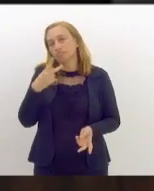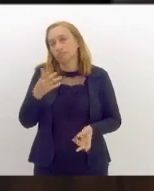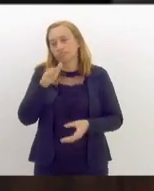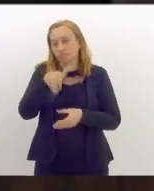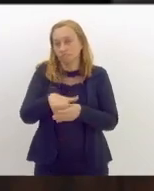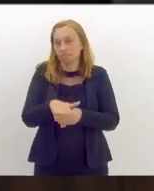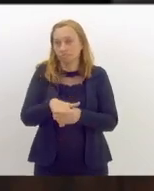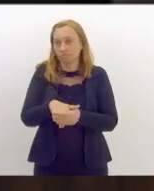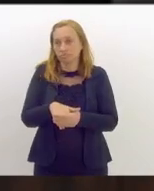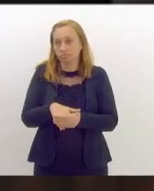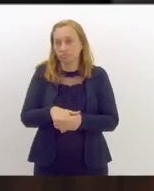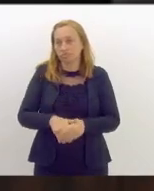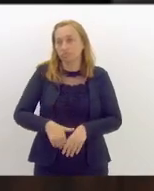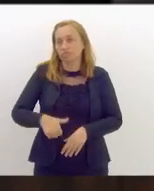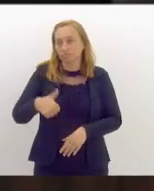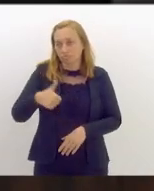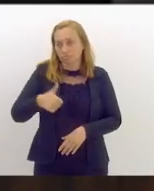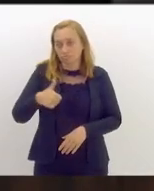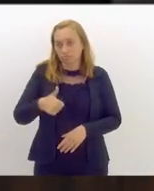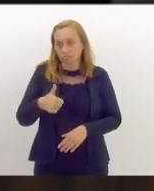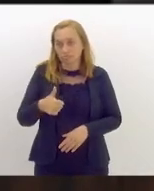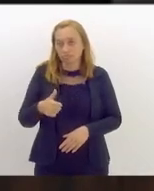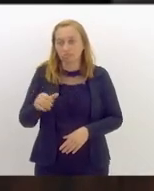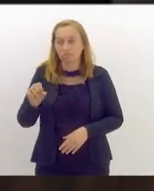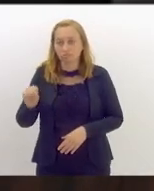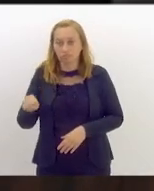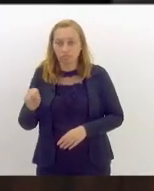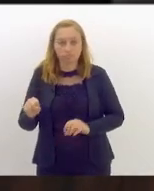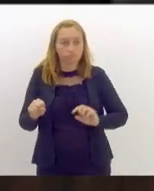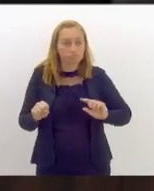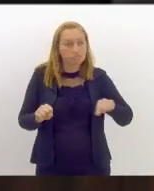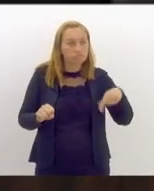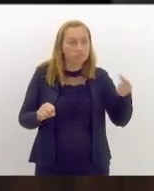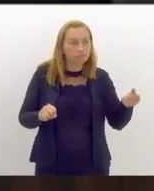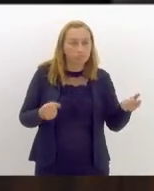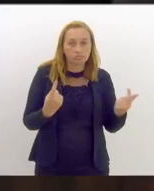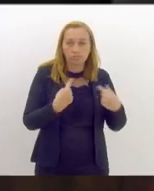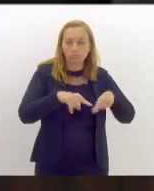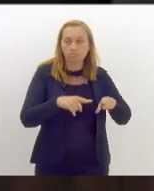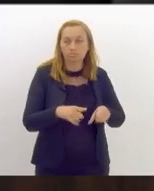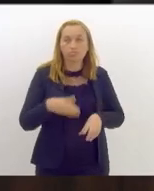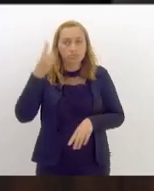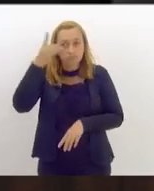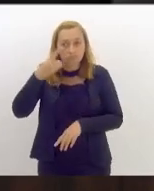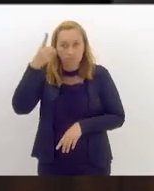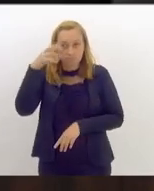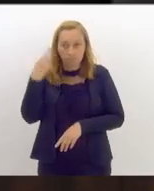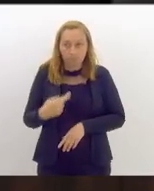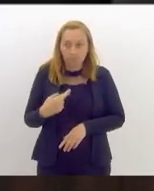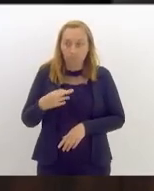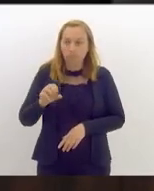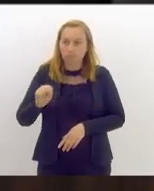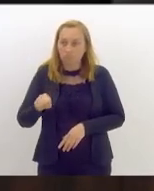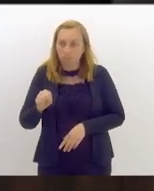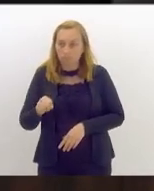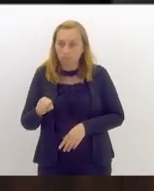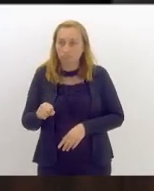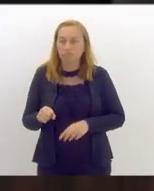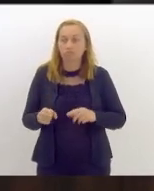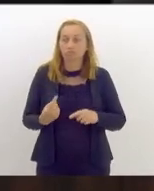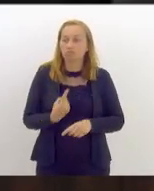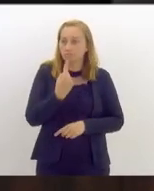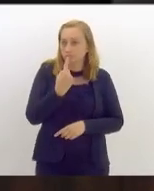votação é um a favor e um contra a deputada Renata já encaminhou a favor e vou